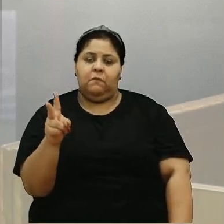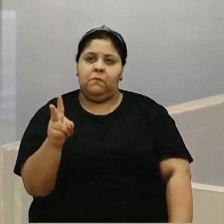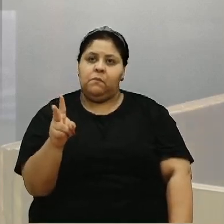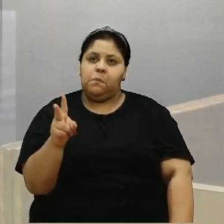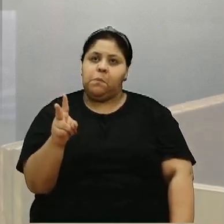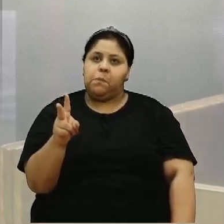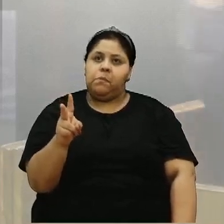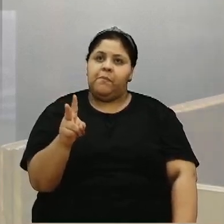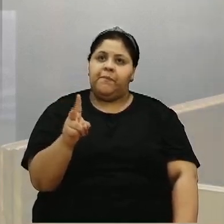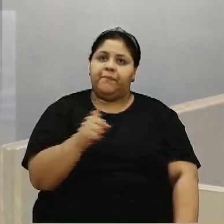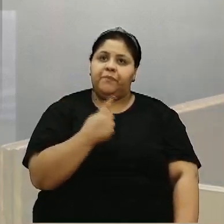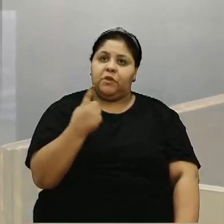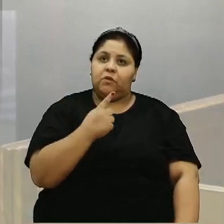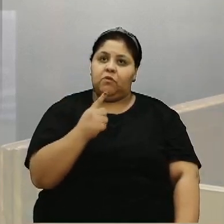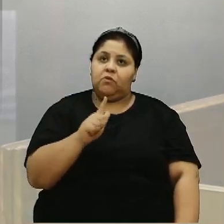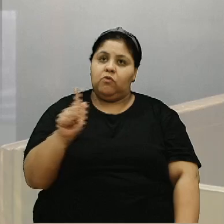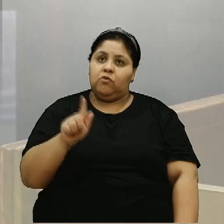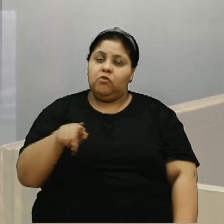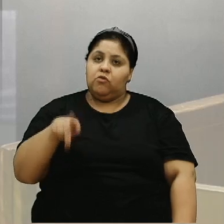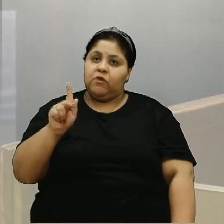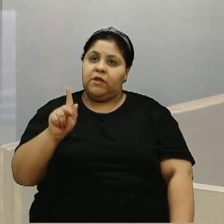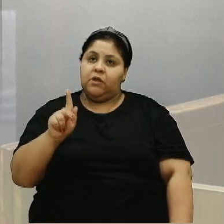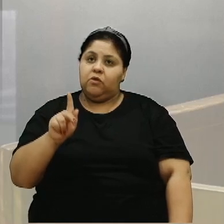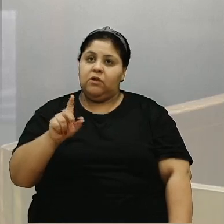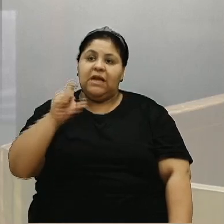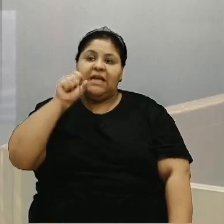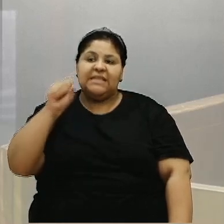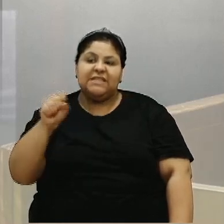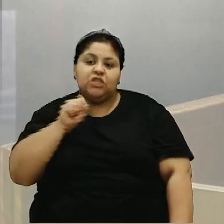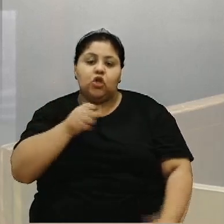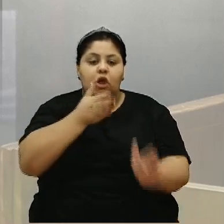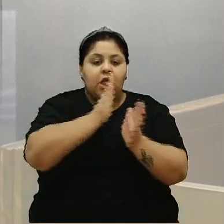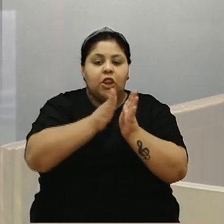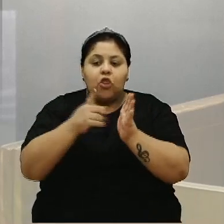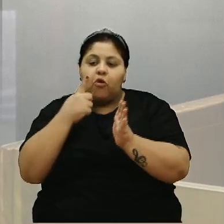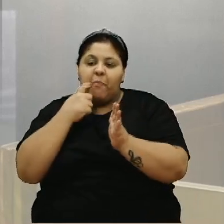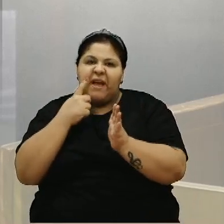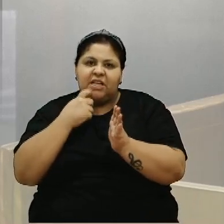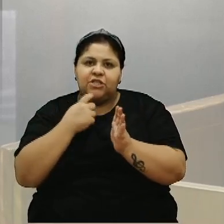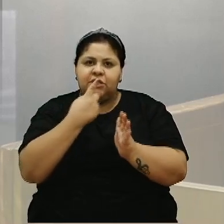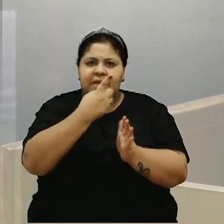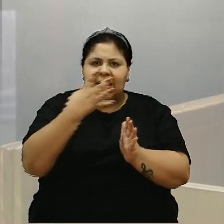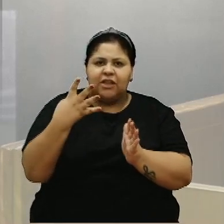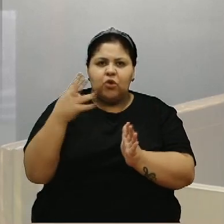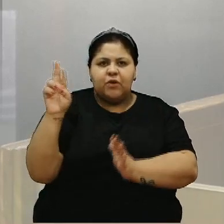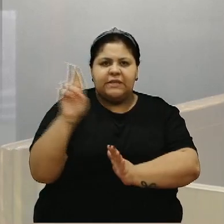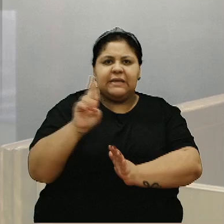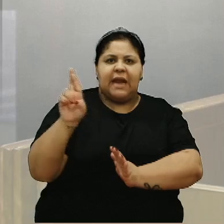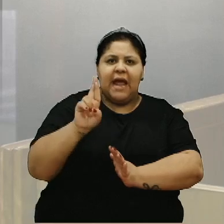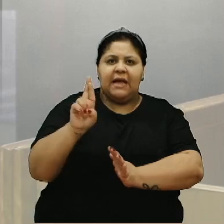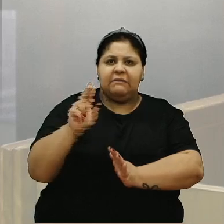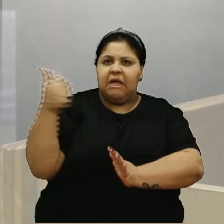1 quilo de cenoura, tomate custar R$14. É a primeira vez na história.